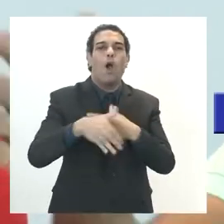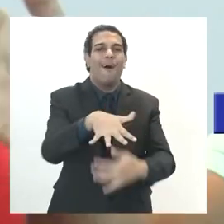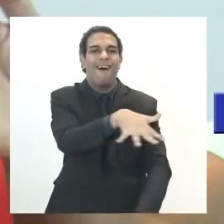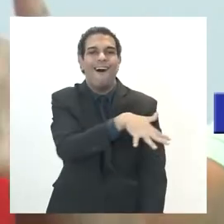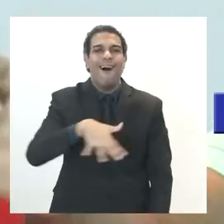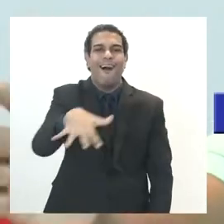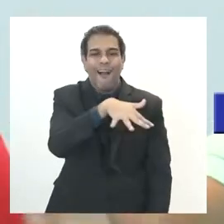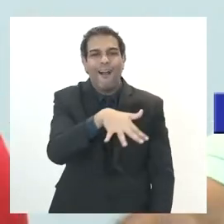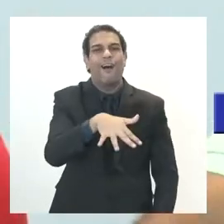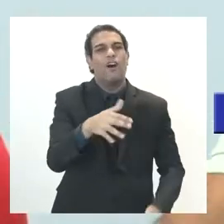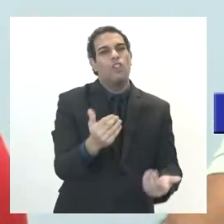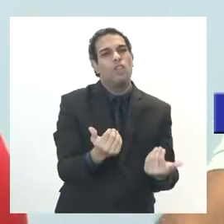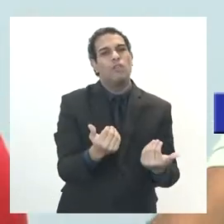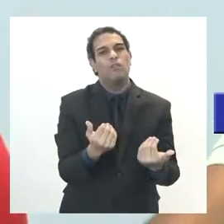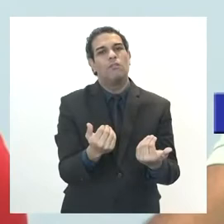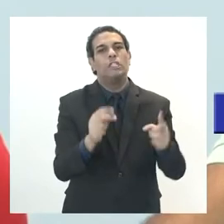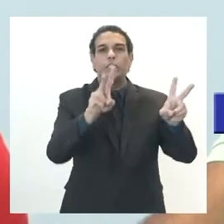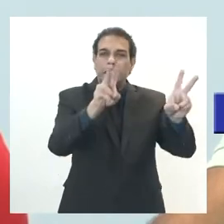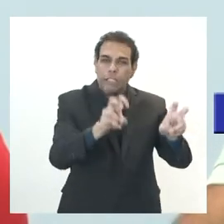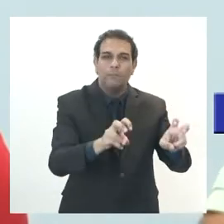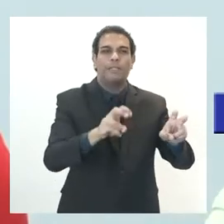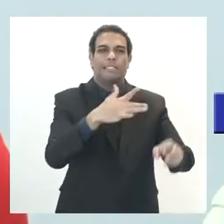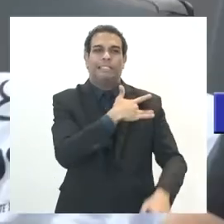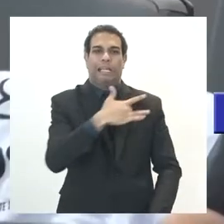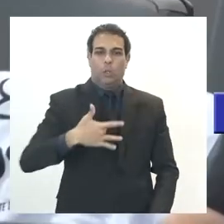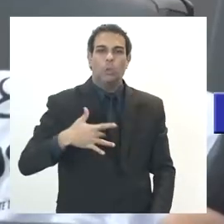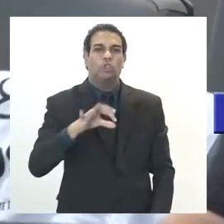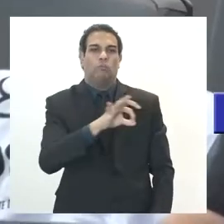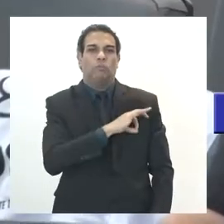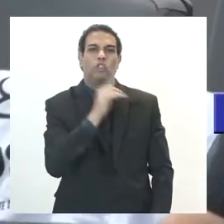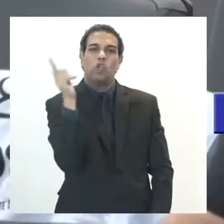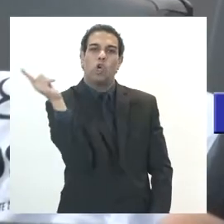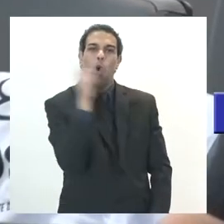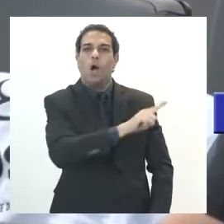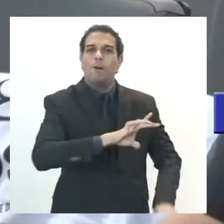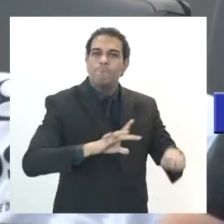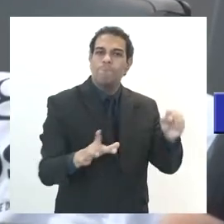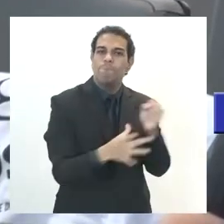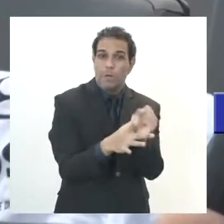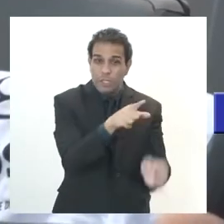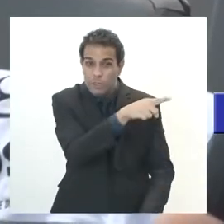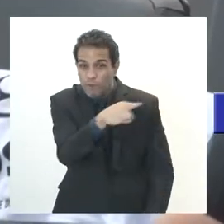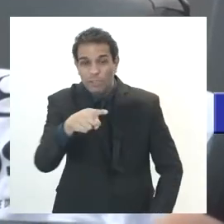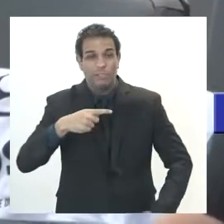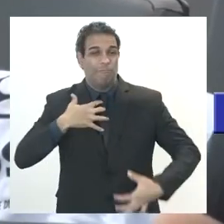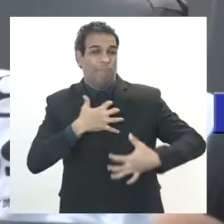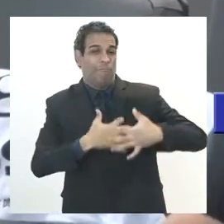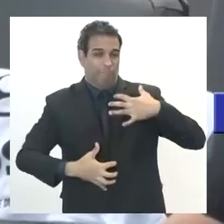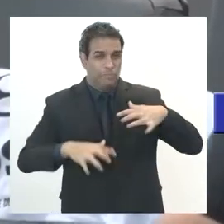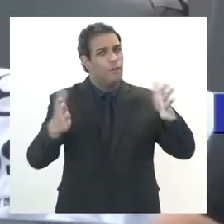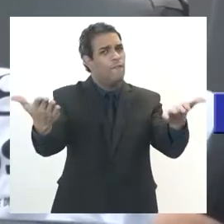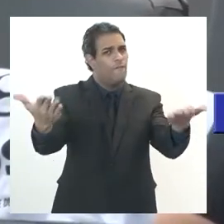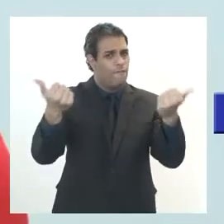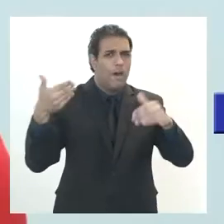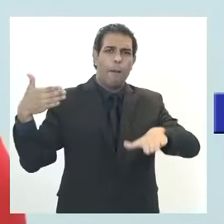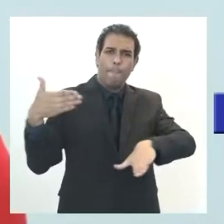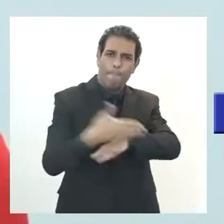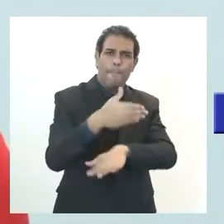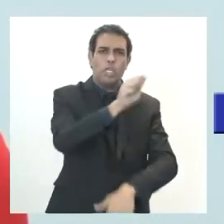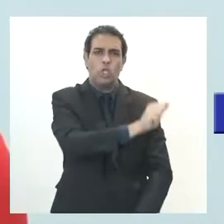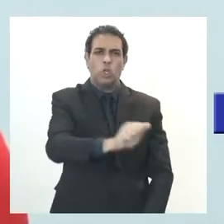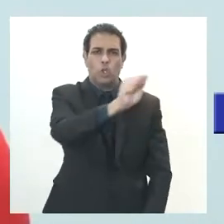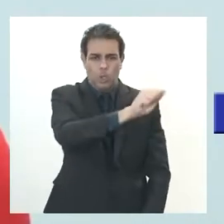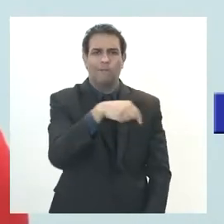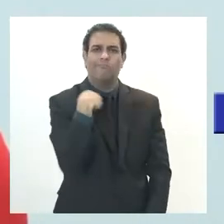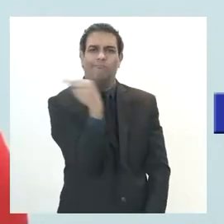seja até da Polícia Militar alguma coisa que vocês também se sente incomodado nós estamos lá para poder receber